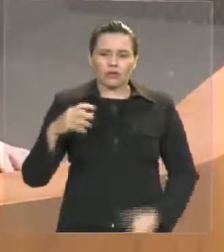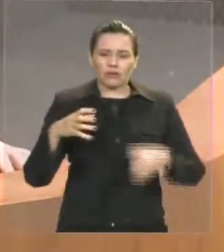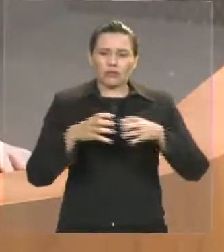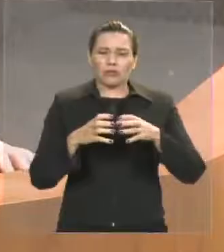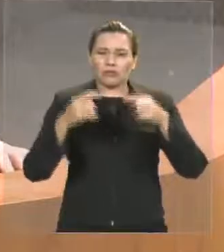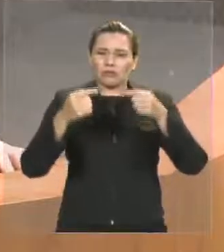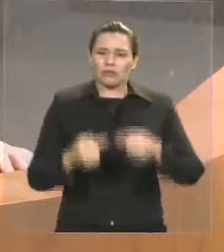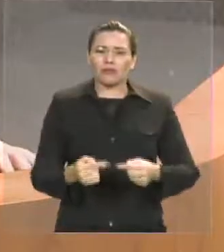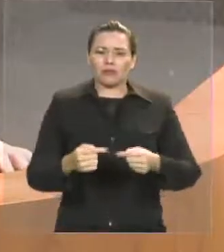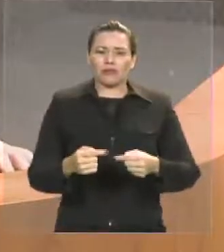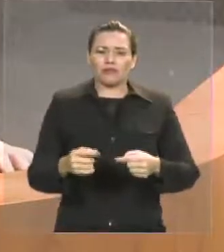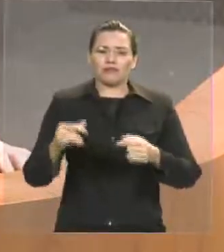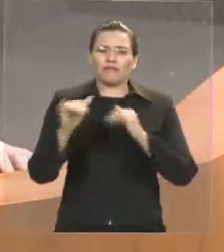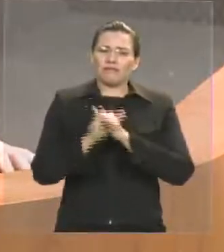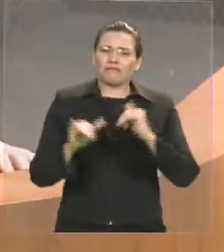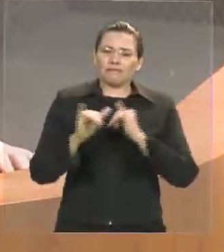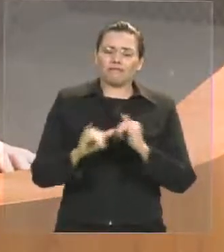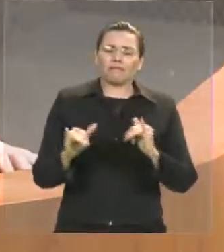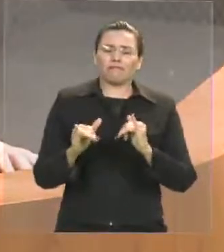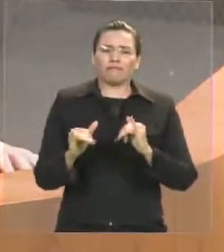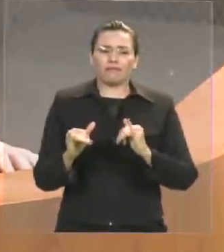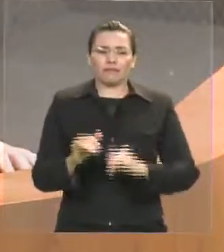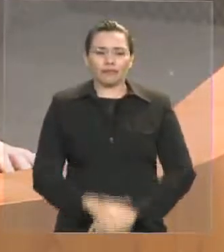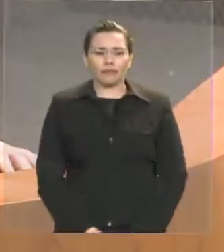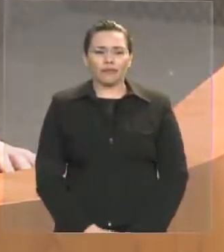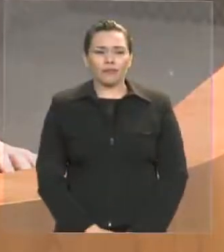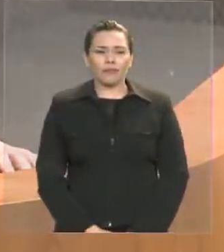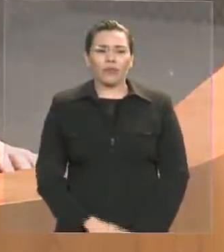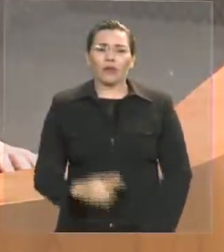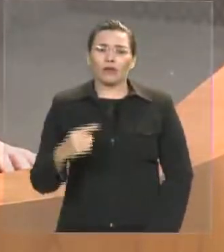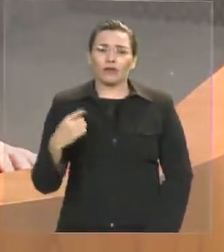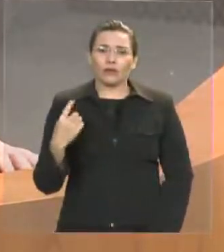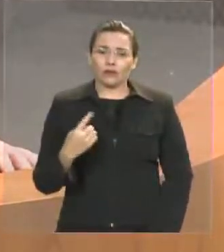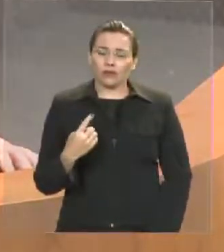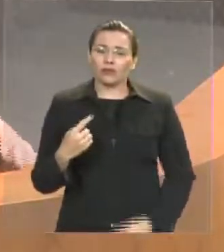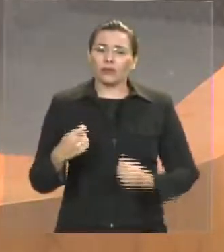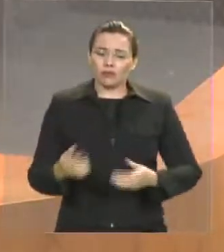aqui. É a valorização que a gente precisa.